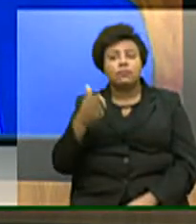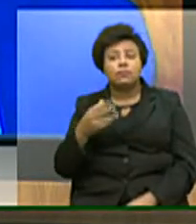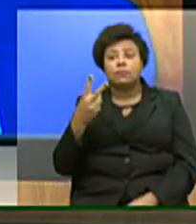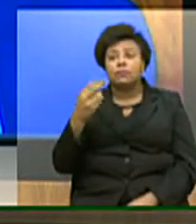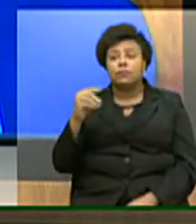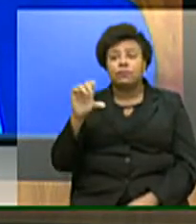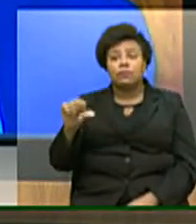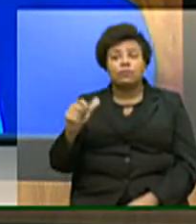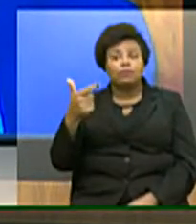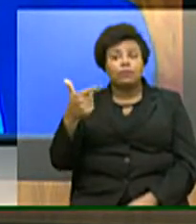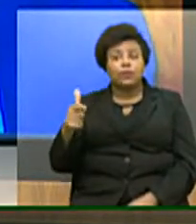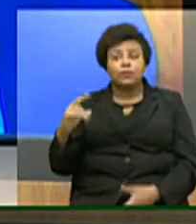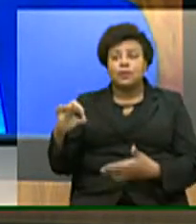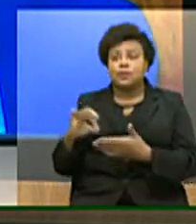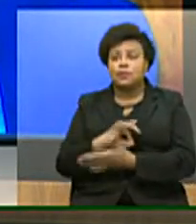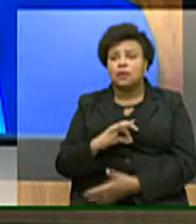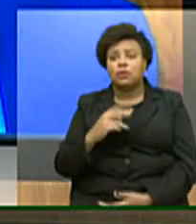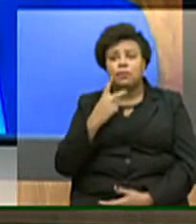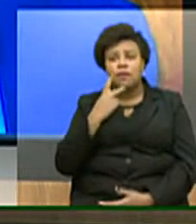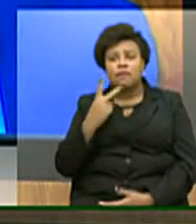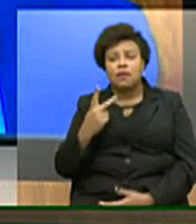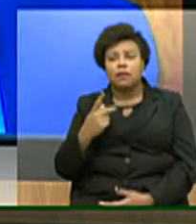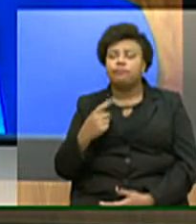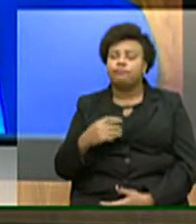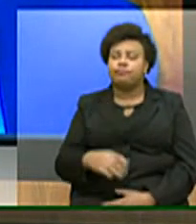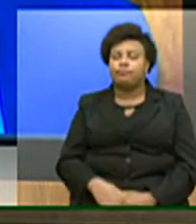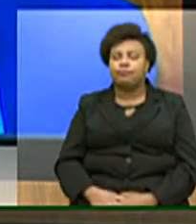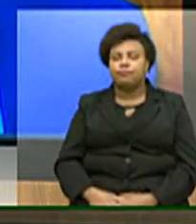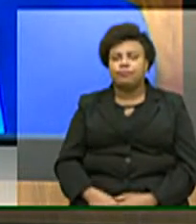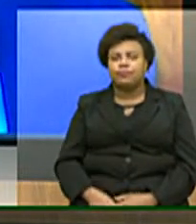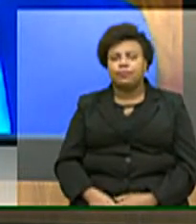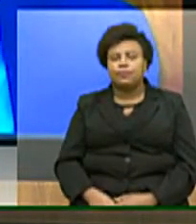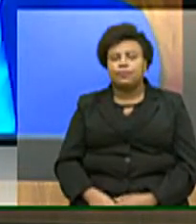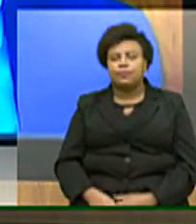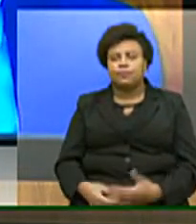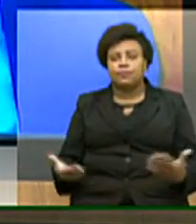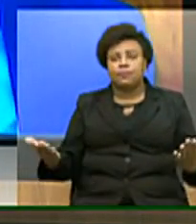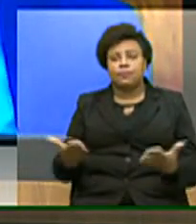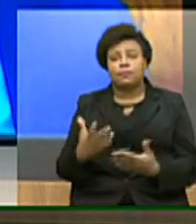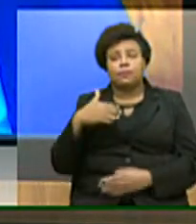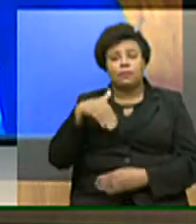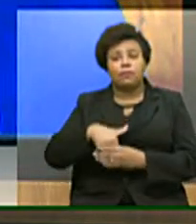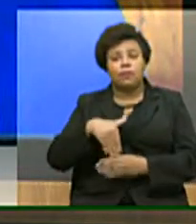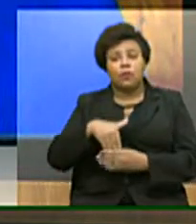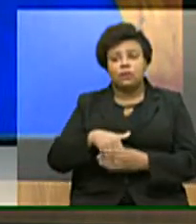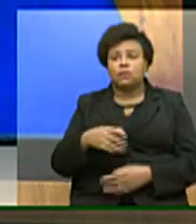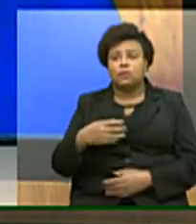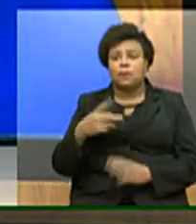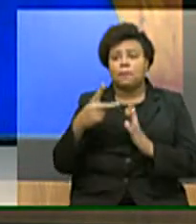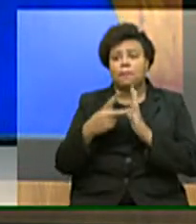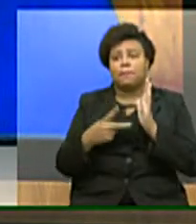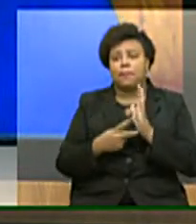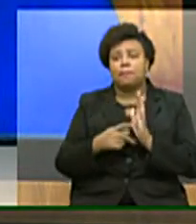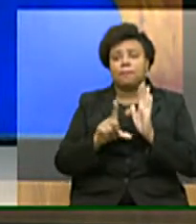515-2019. Não havendo inscritos para encaminhar, passamos então à votação do